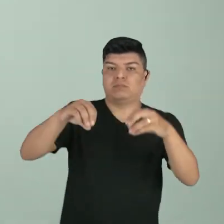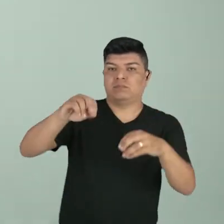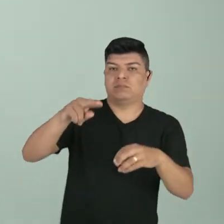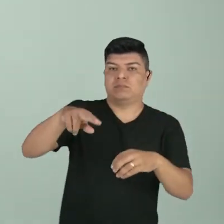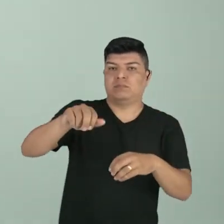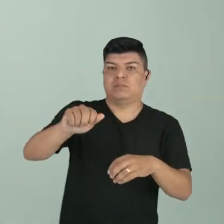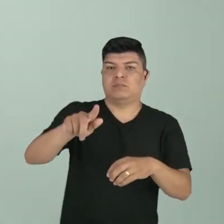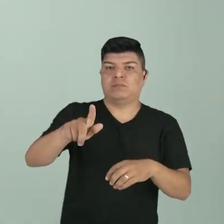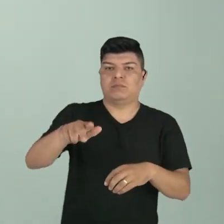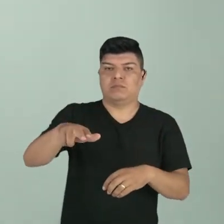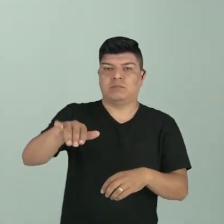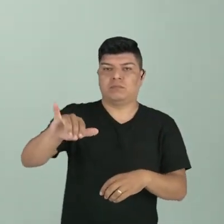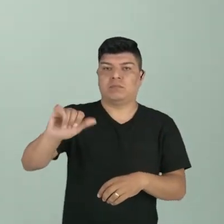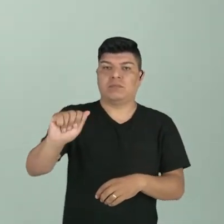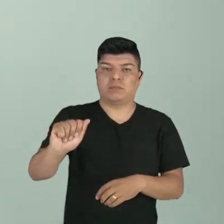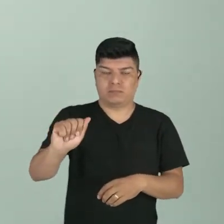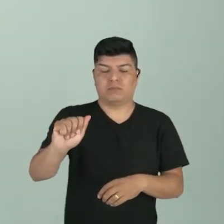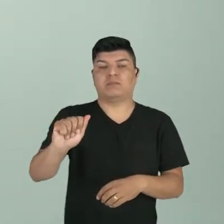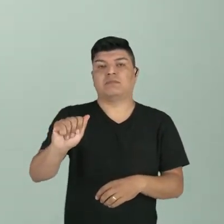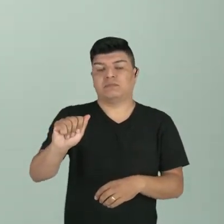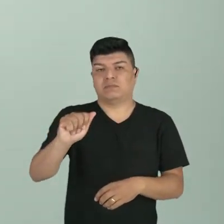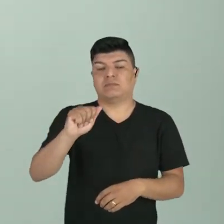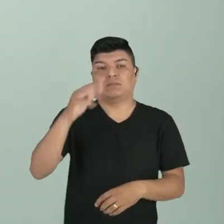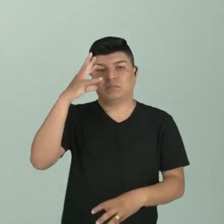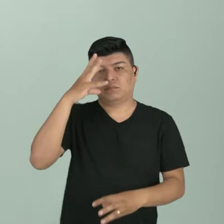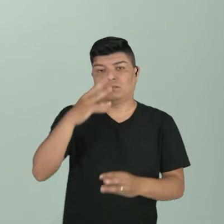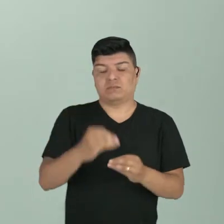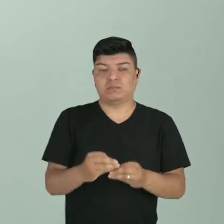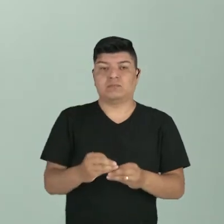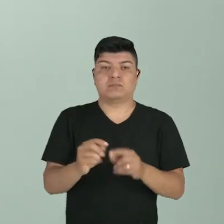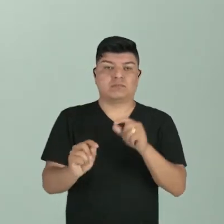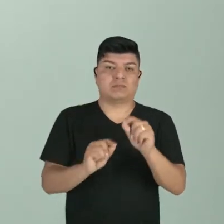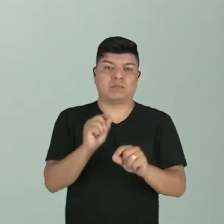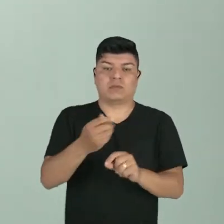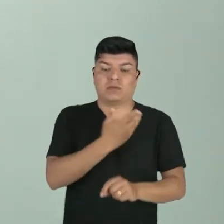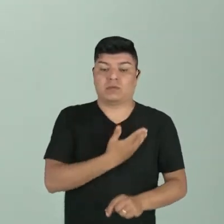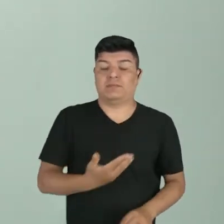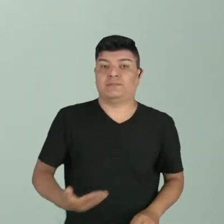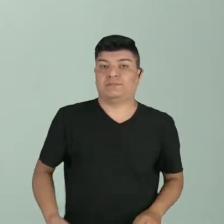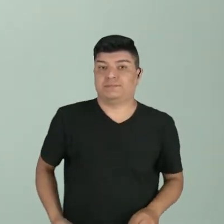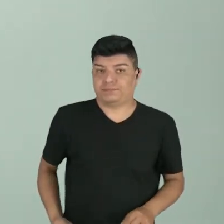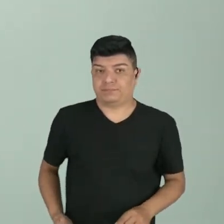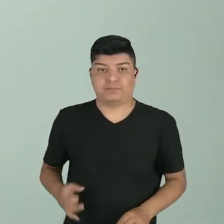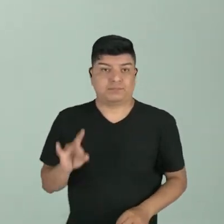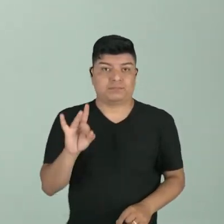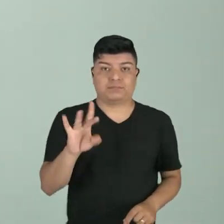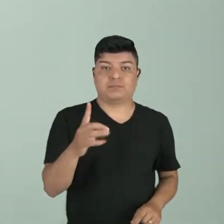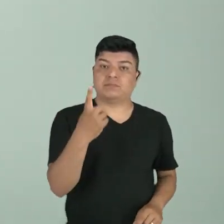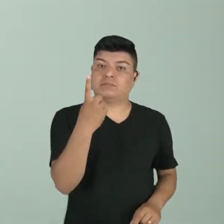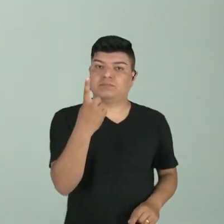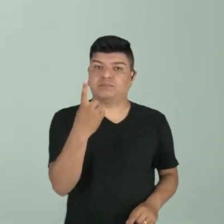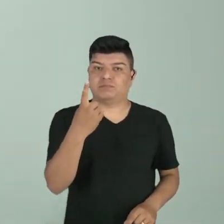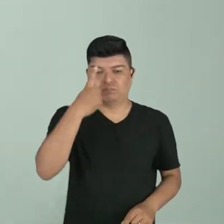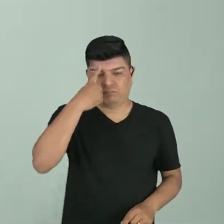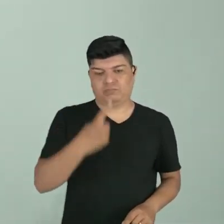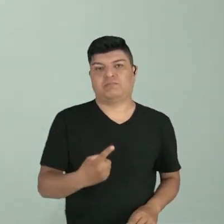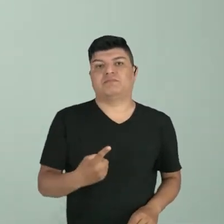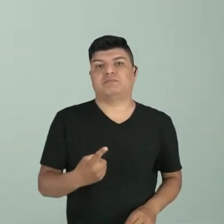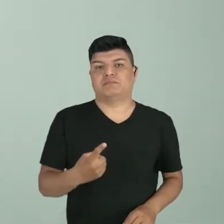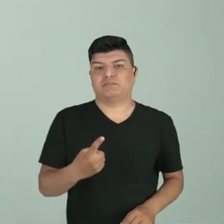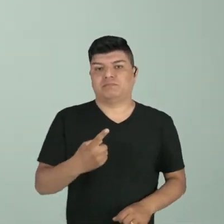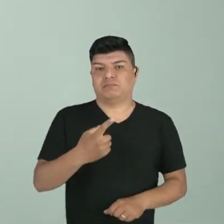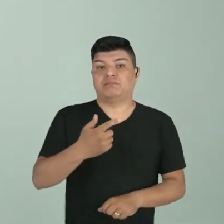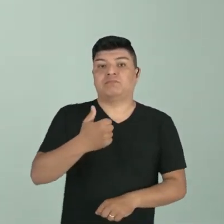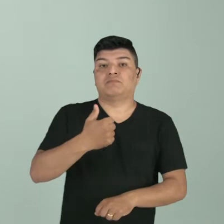nós sabemos que a monarquia ela é uma forma de governo em que apenas um governa, o